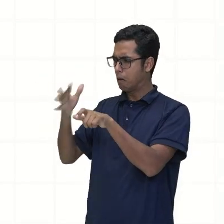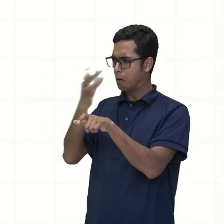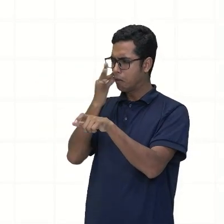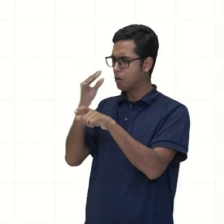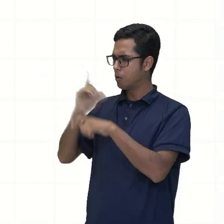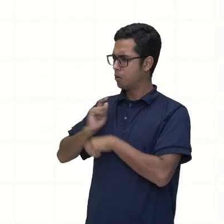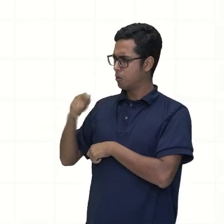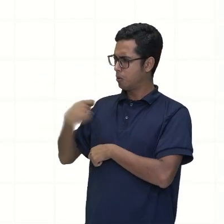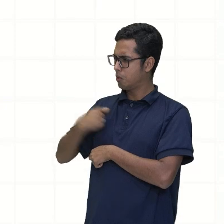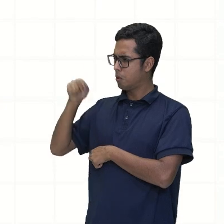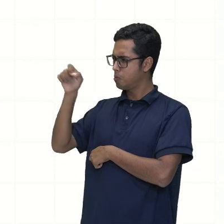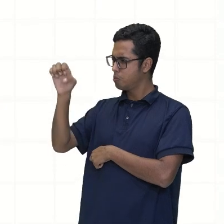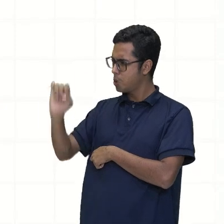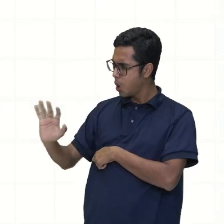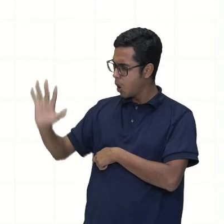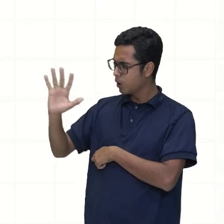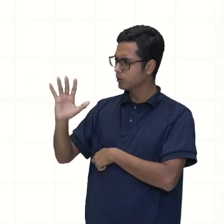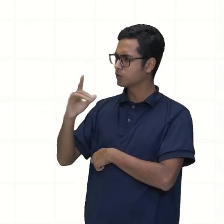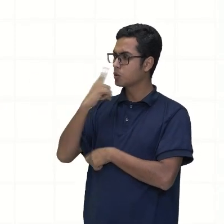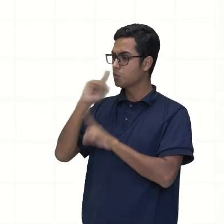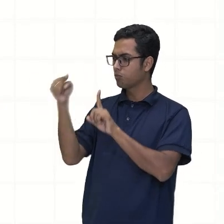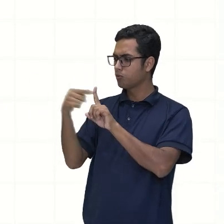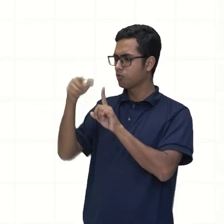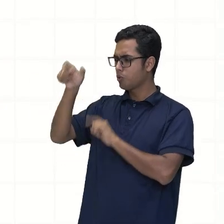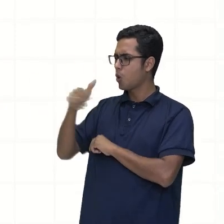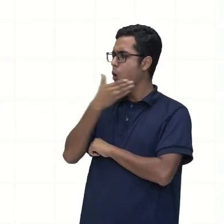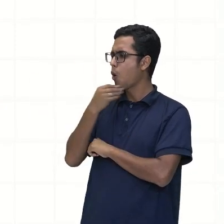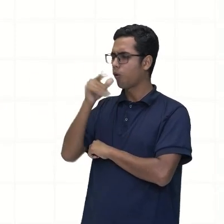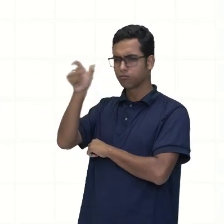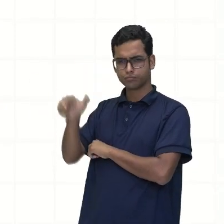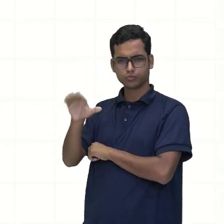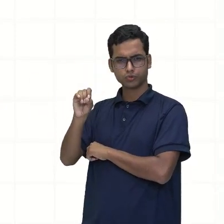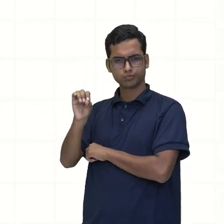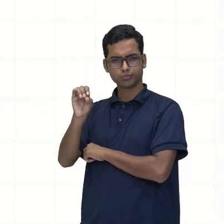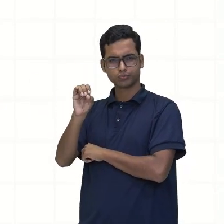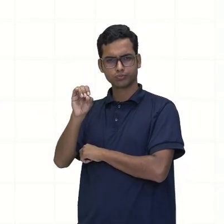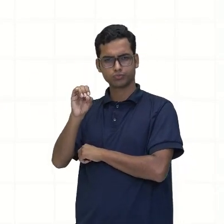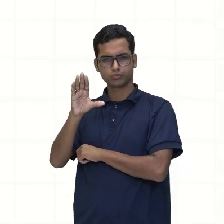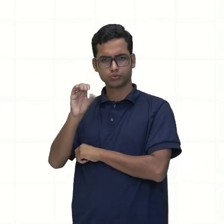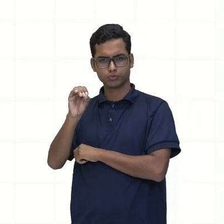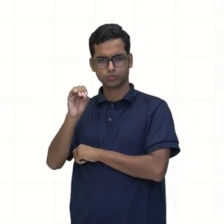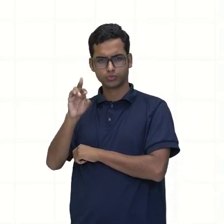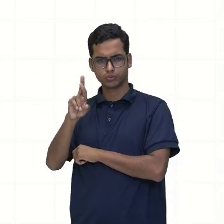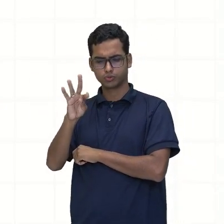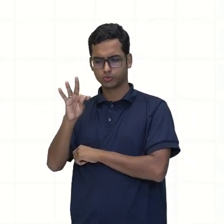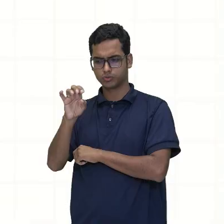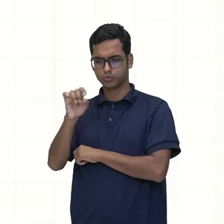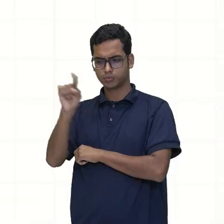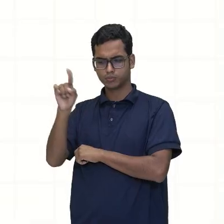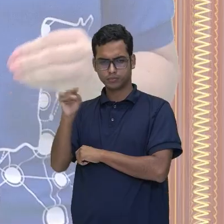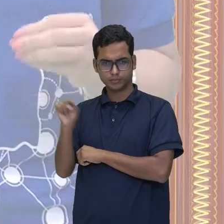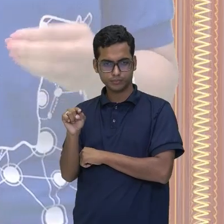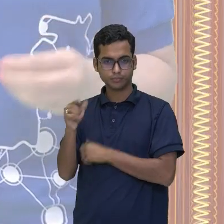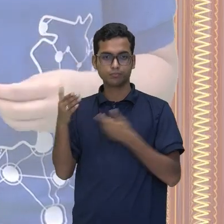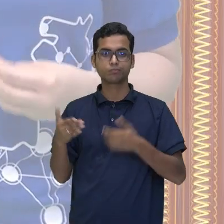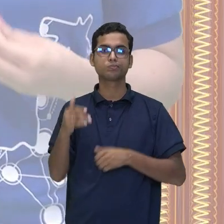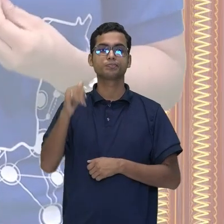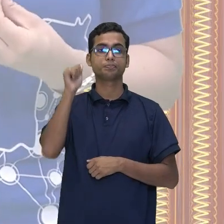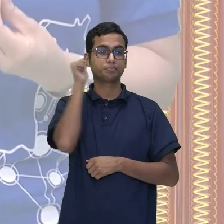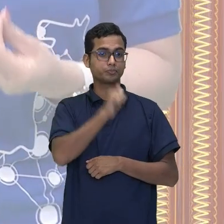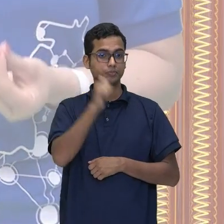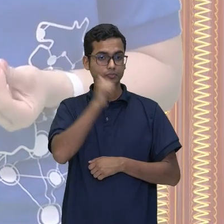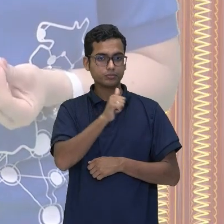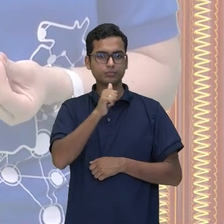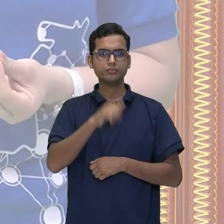e com a intenção de Cortés nesse momento. Como falei para vocês há pouco, né, Malinche, né, vai ser